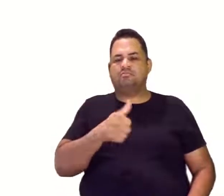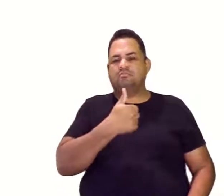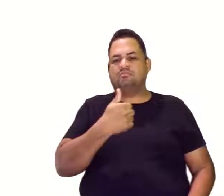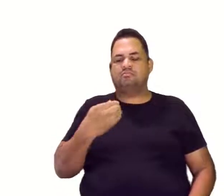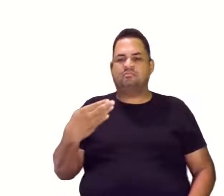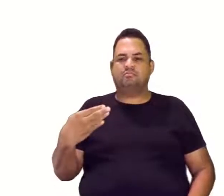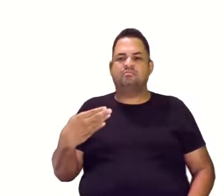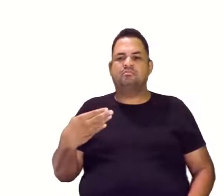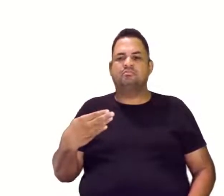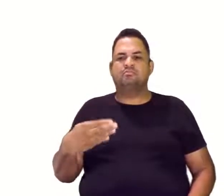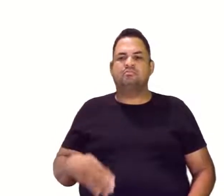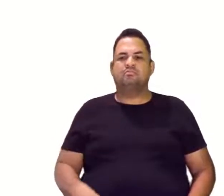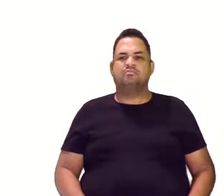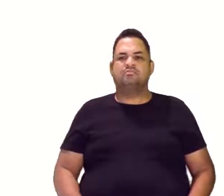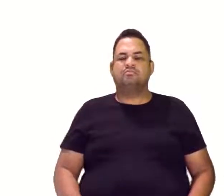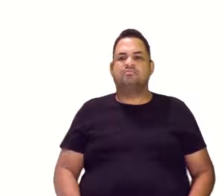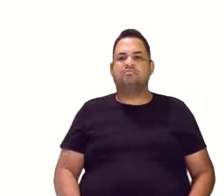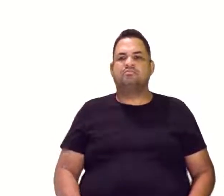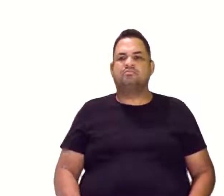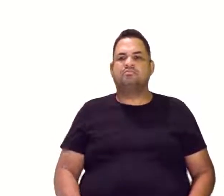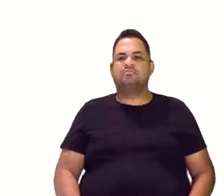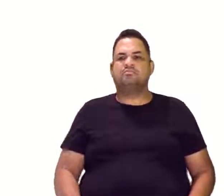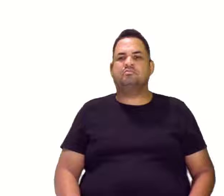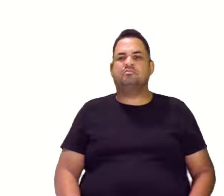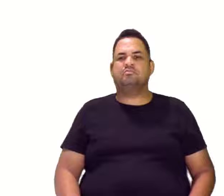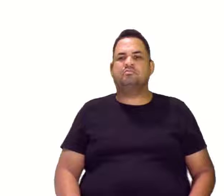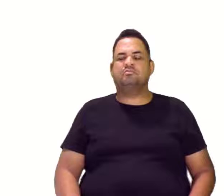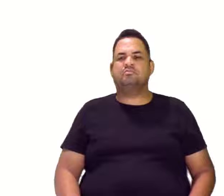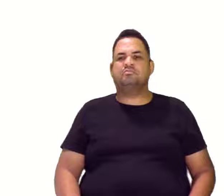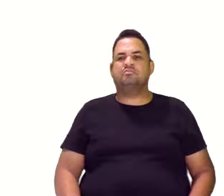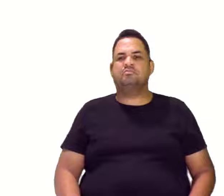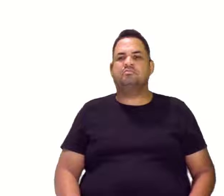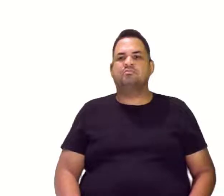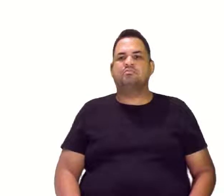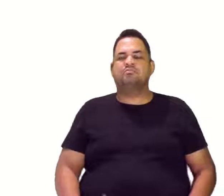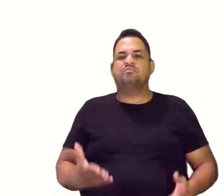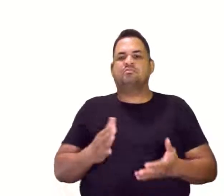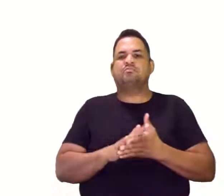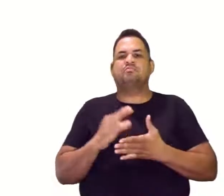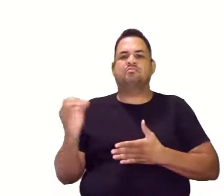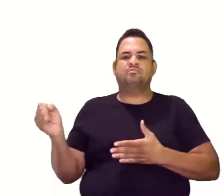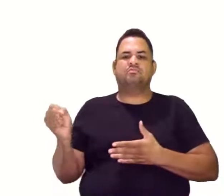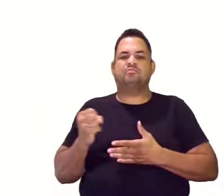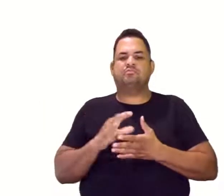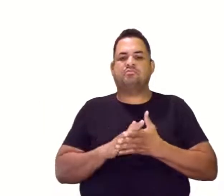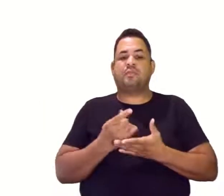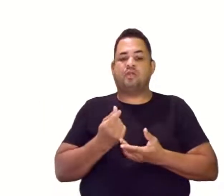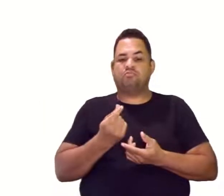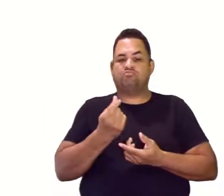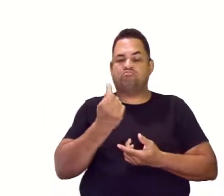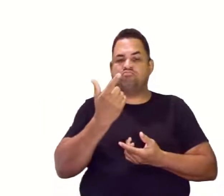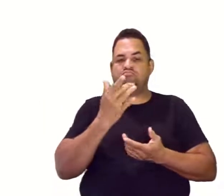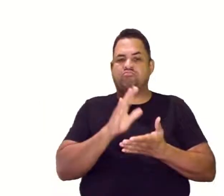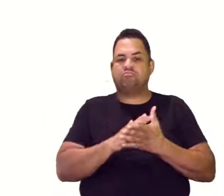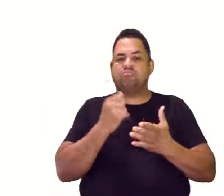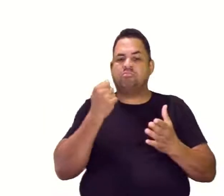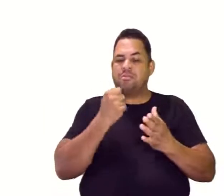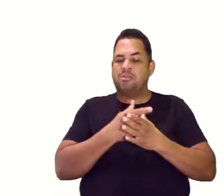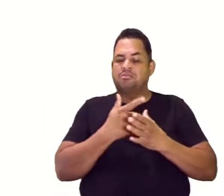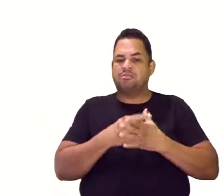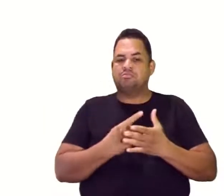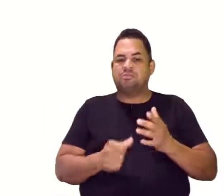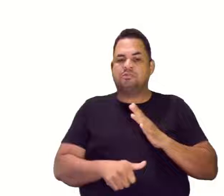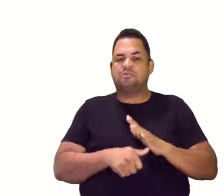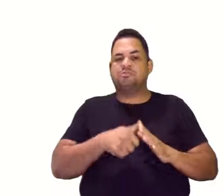914, né? Isso. 914. Essa é a minha nova despesa com os 2 primeiros